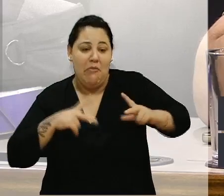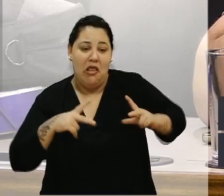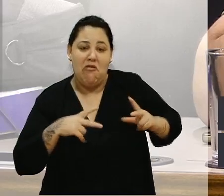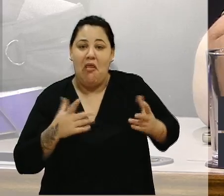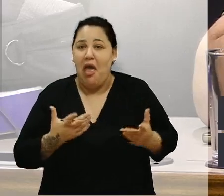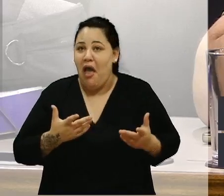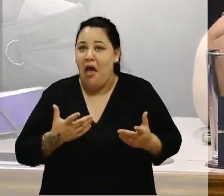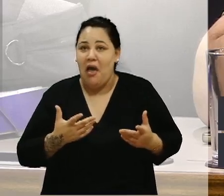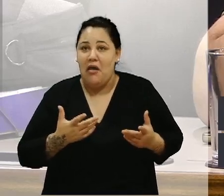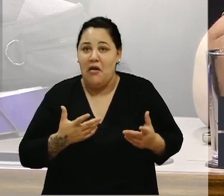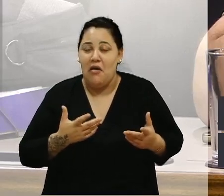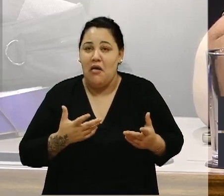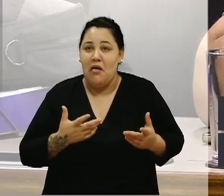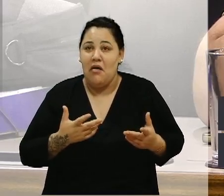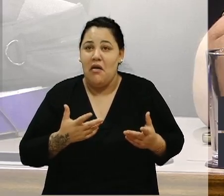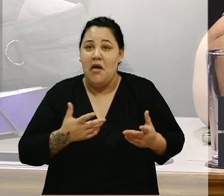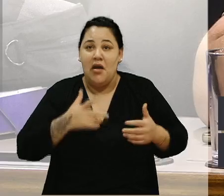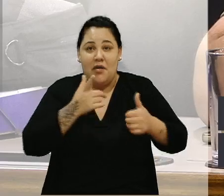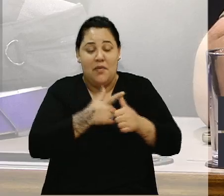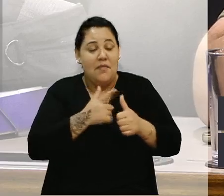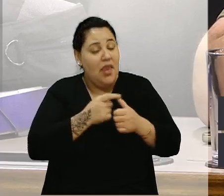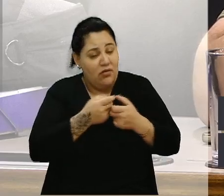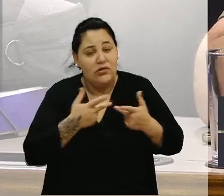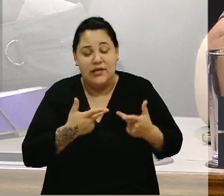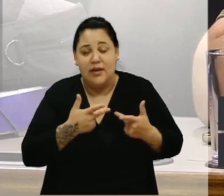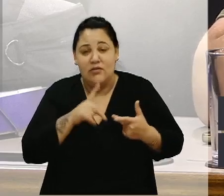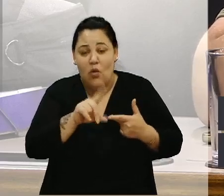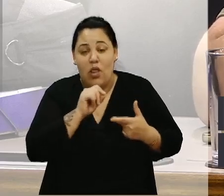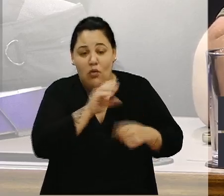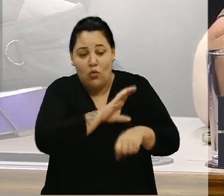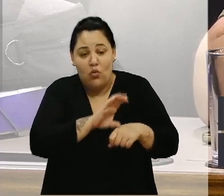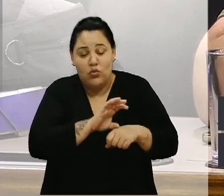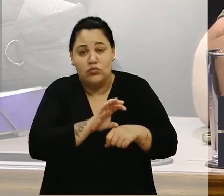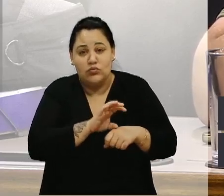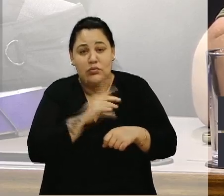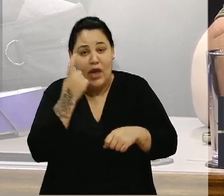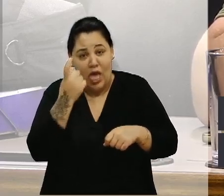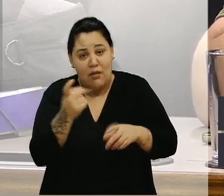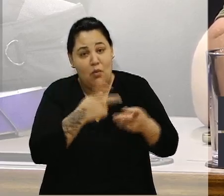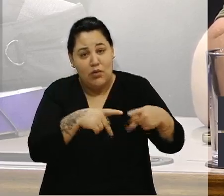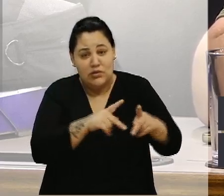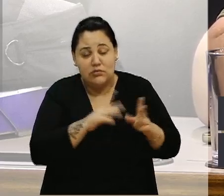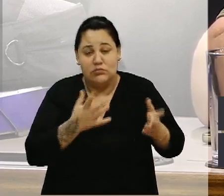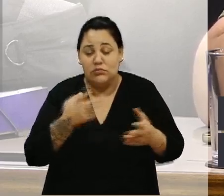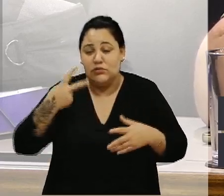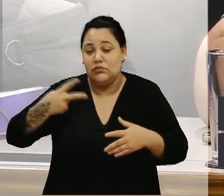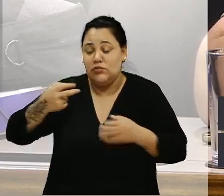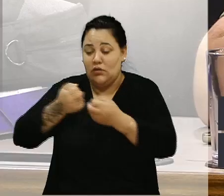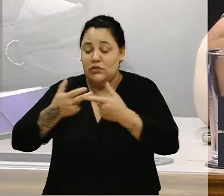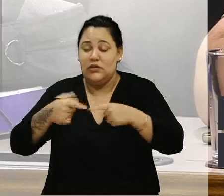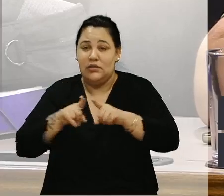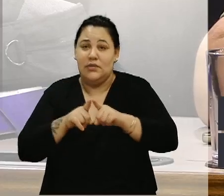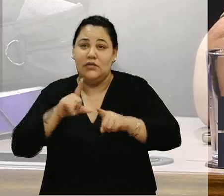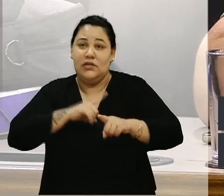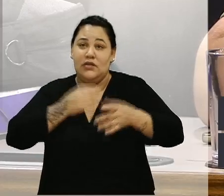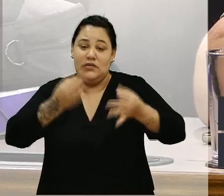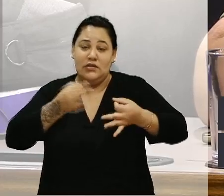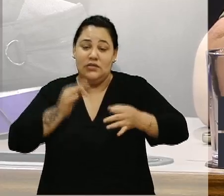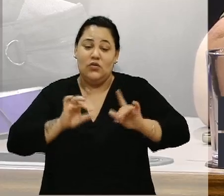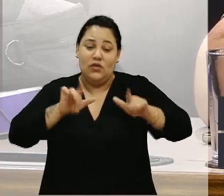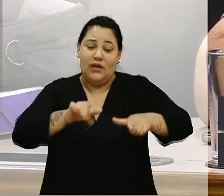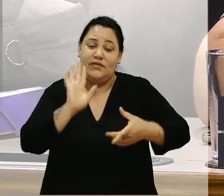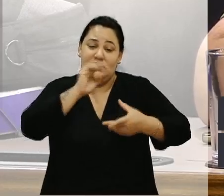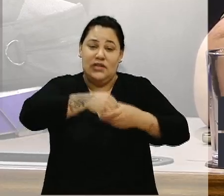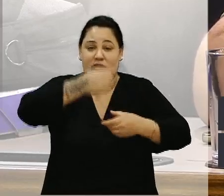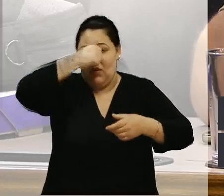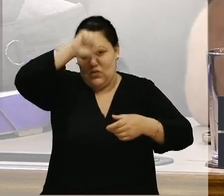ao interesse coletivo. Esse é o primeiro ponto, né? O segundo ponto é onde será, que isso daí eu tenho certeza que vai ser na UX. Né? Porque não tem